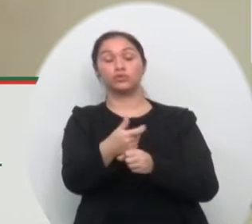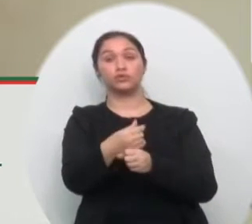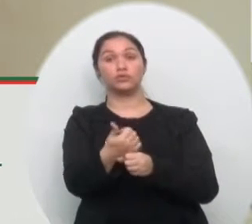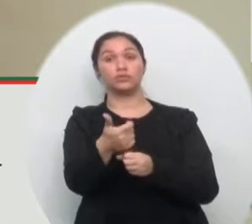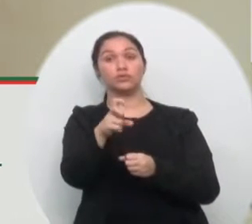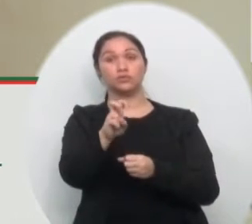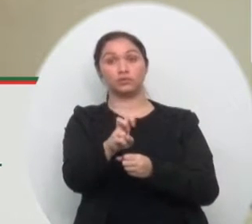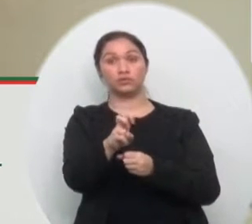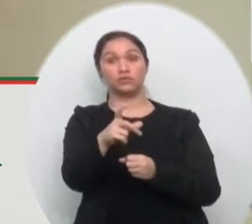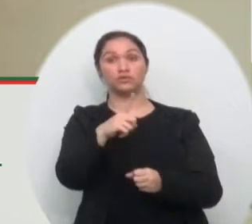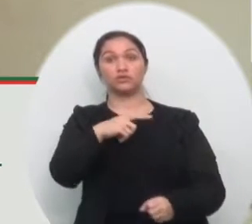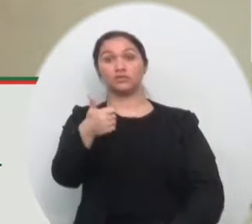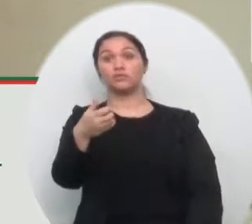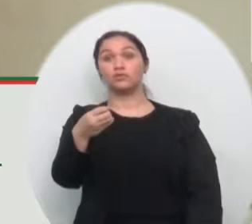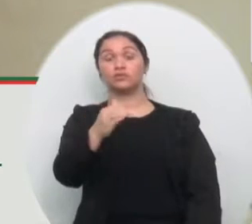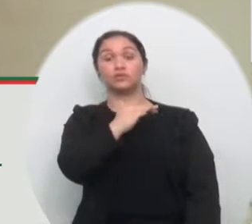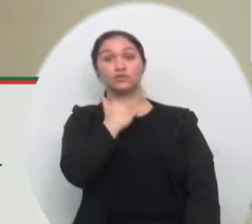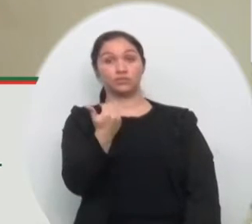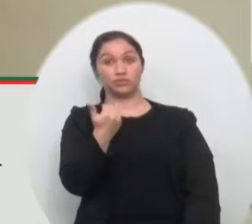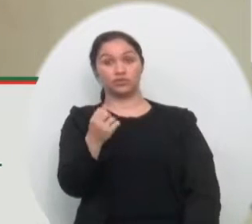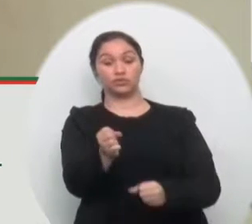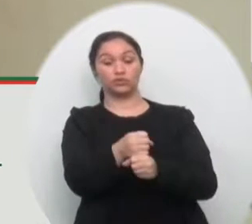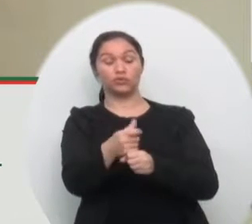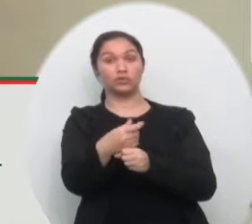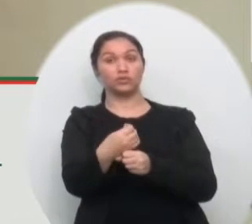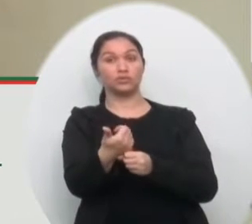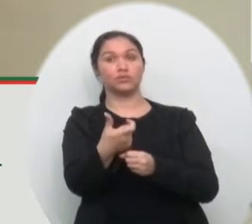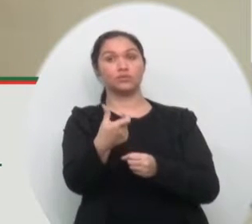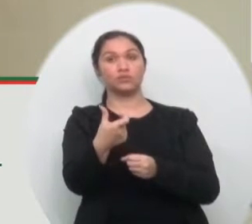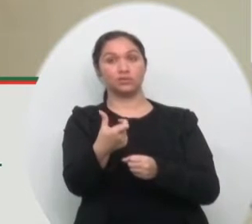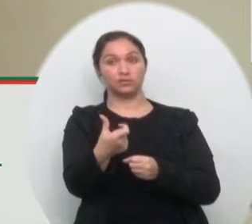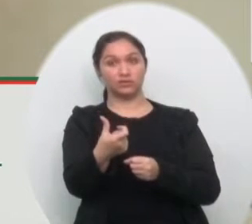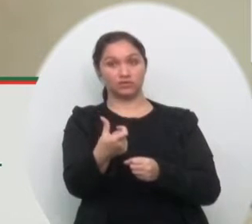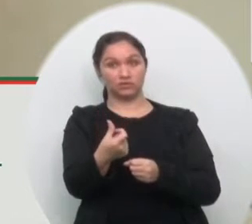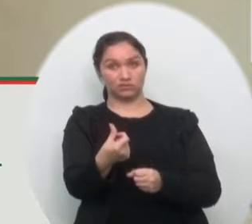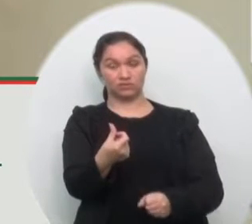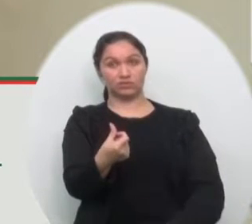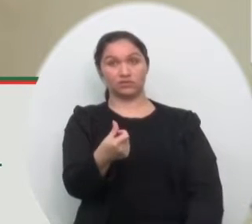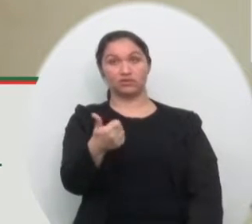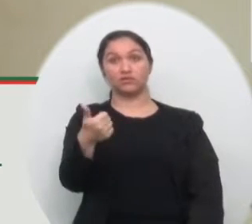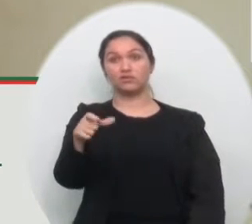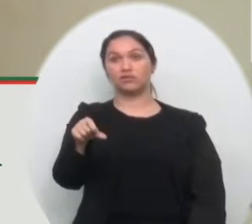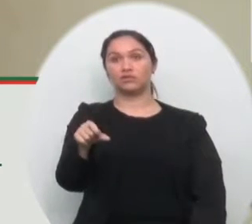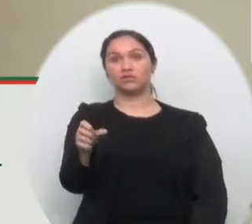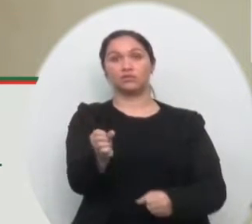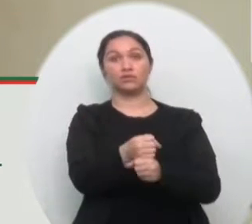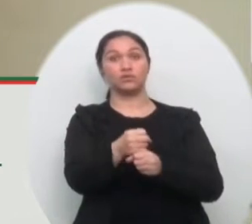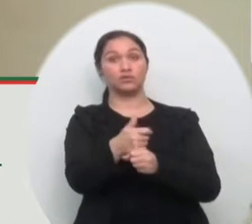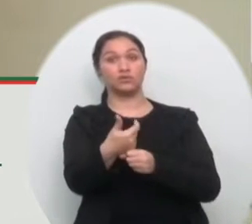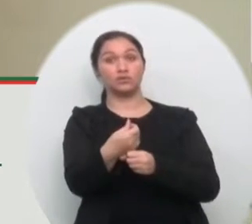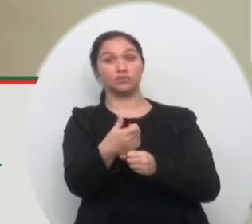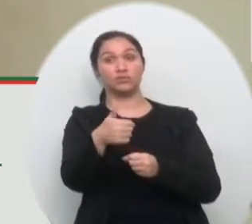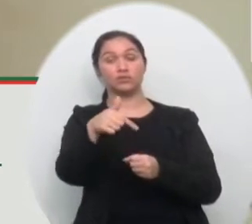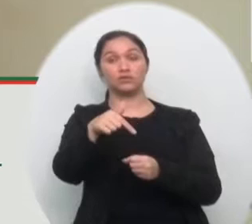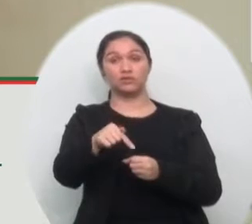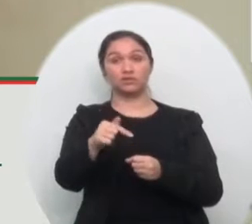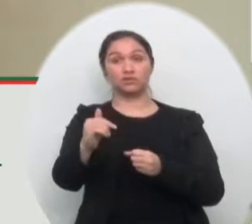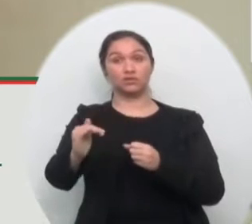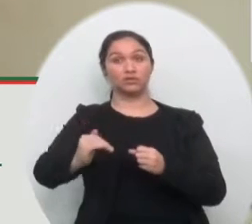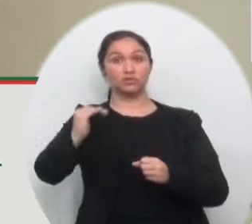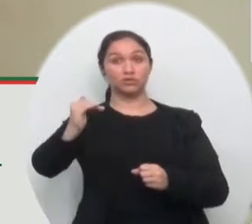foram registrados 20 mortes, em 2016, 19 mortes, em 2017 subiu para 27 mortes.